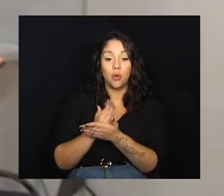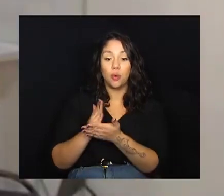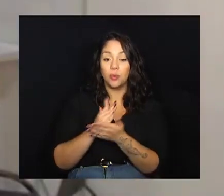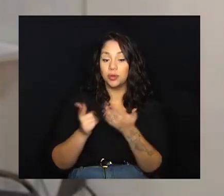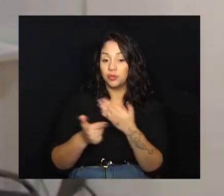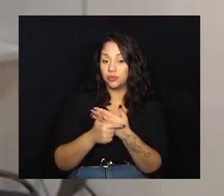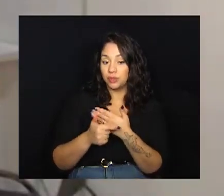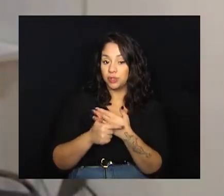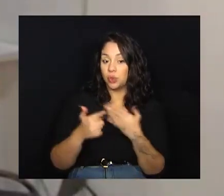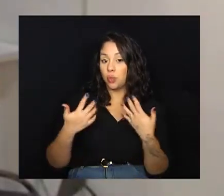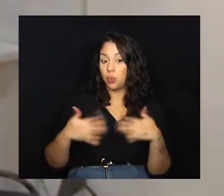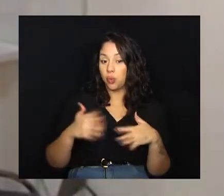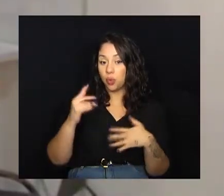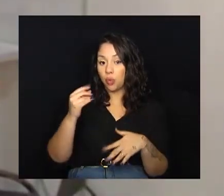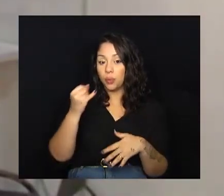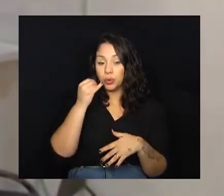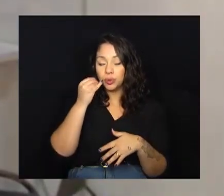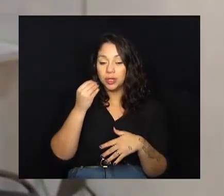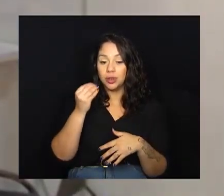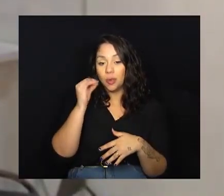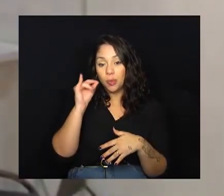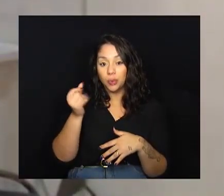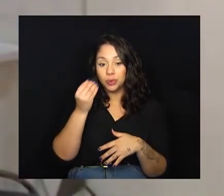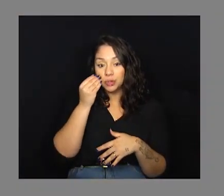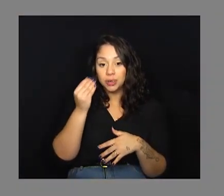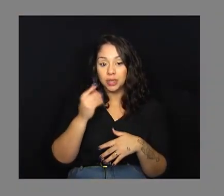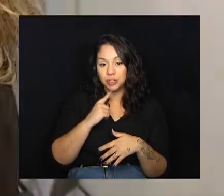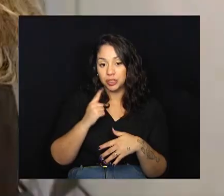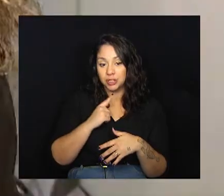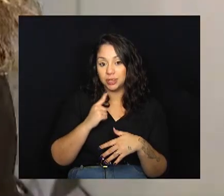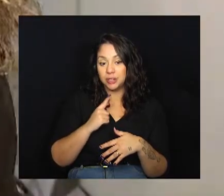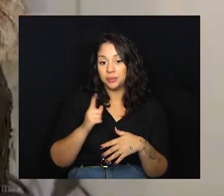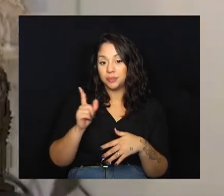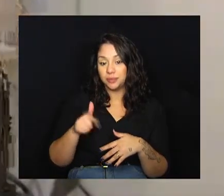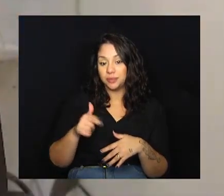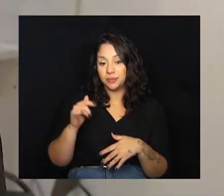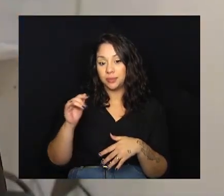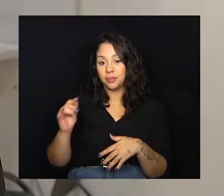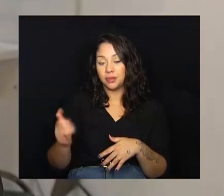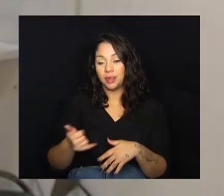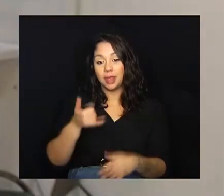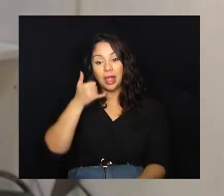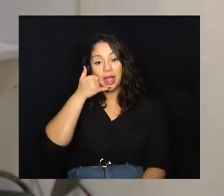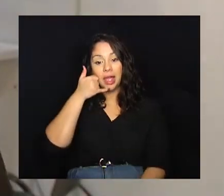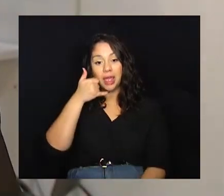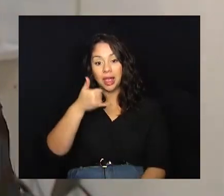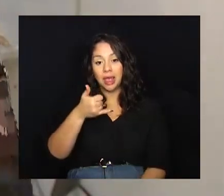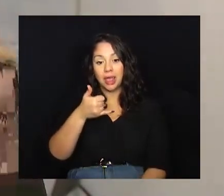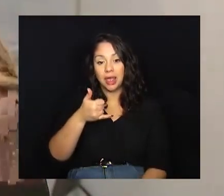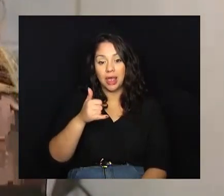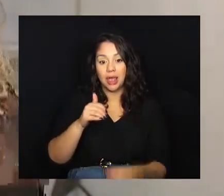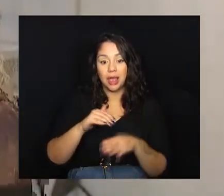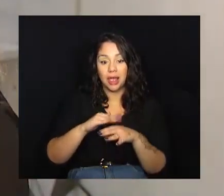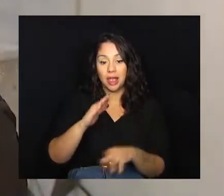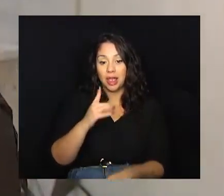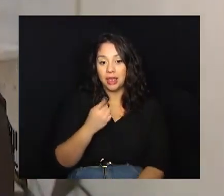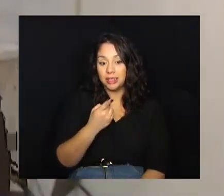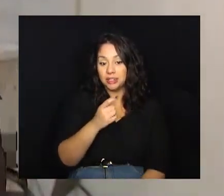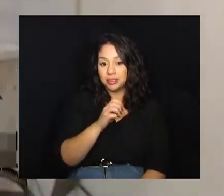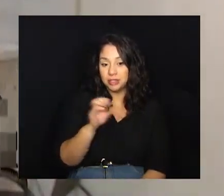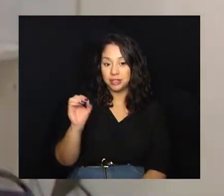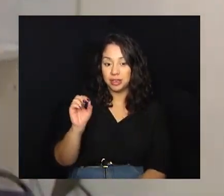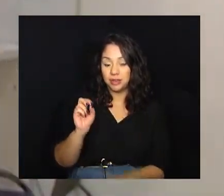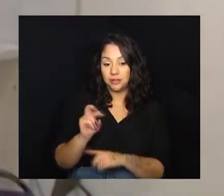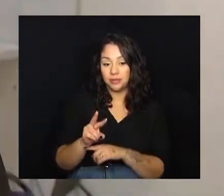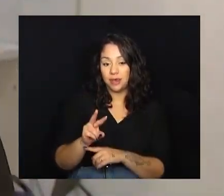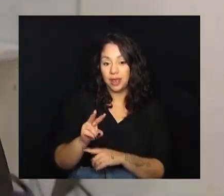operam muitas oportunidades a primeira delas a dor de telemarketing com mais de 100 vagas